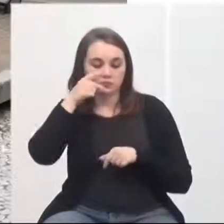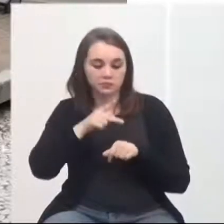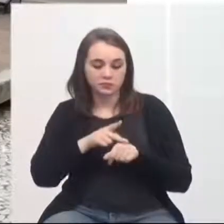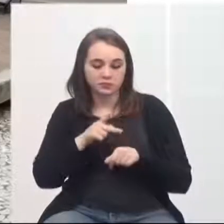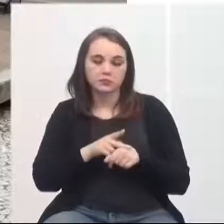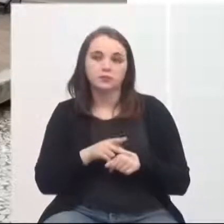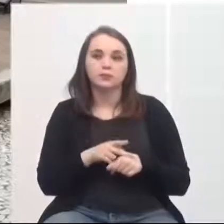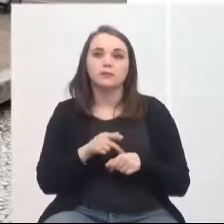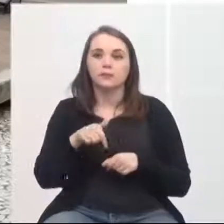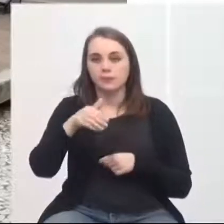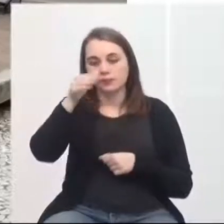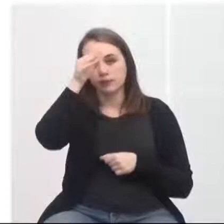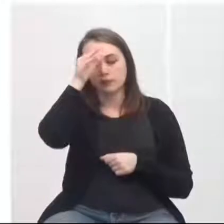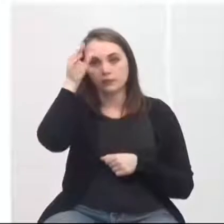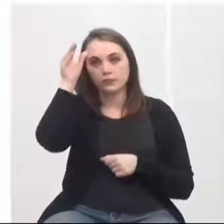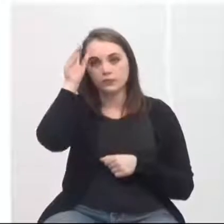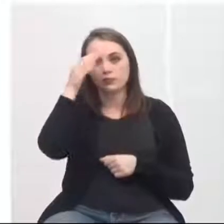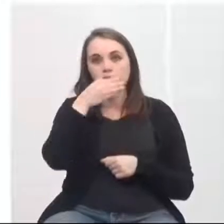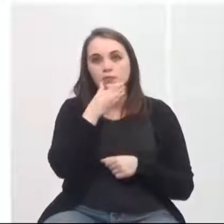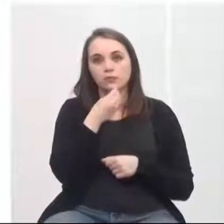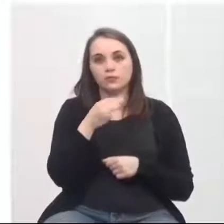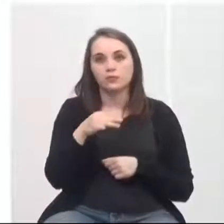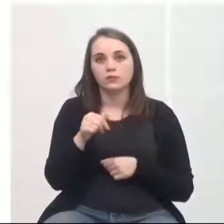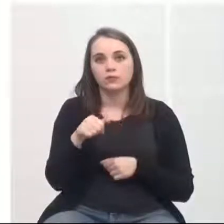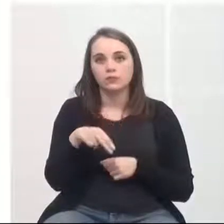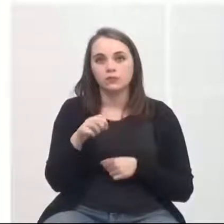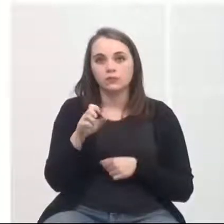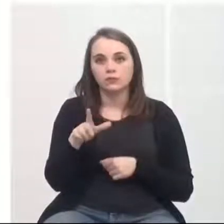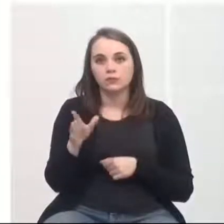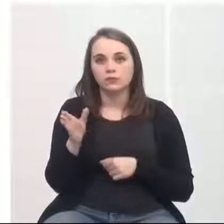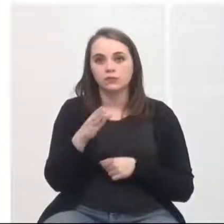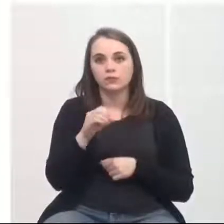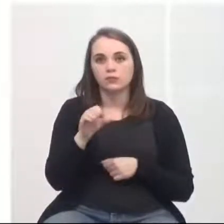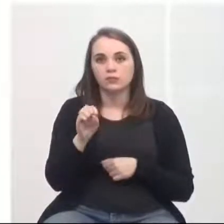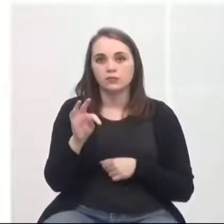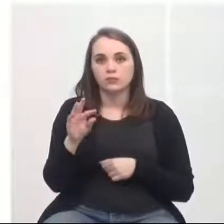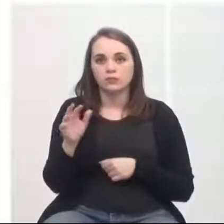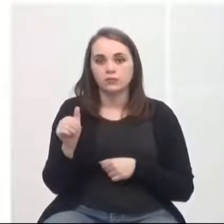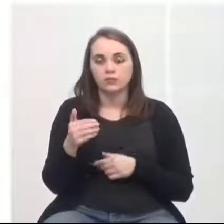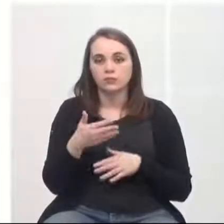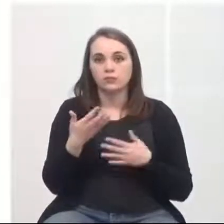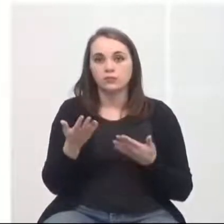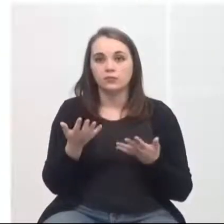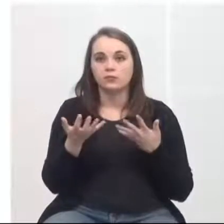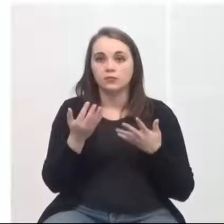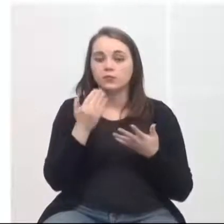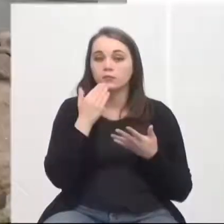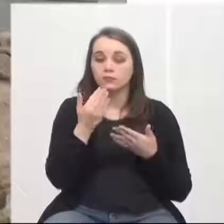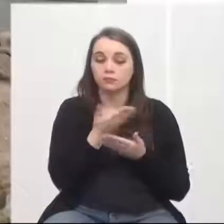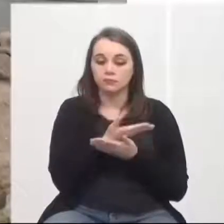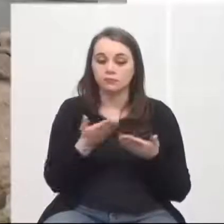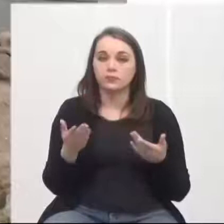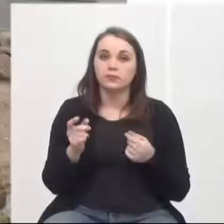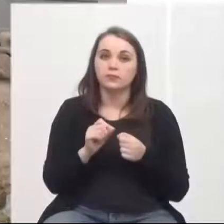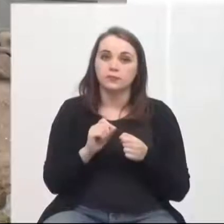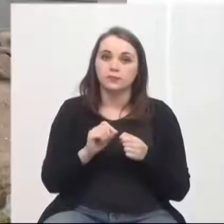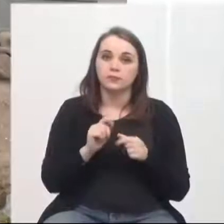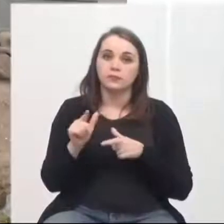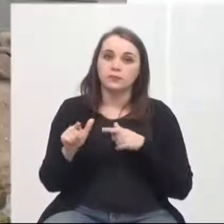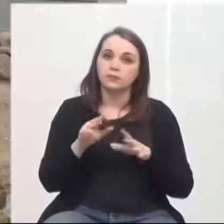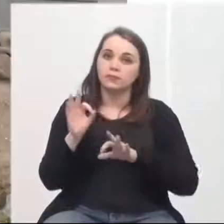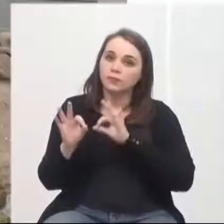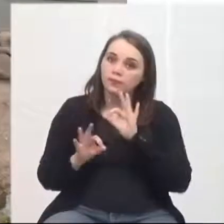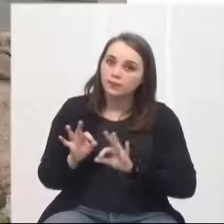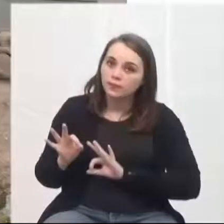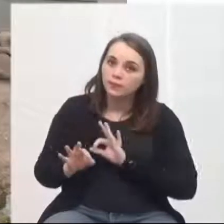aos mineiros, inclusive Manuel Costa, né, que foi homenageado naquela ocasião. Então, o que a gente pede com relação a isso? É que façam um trabalho de